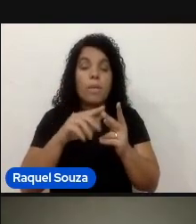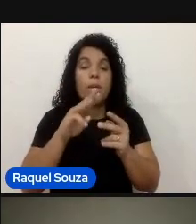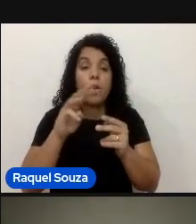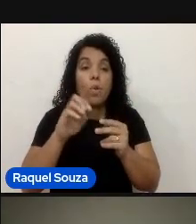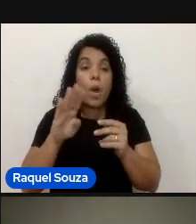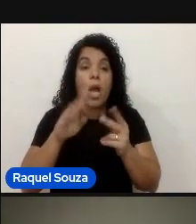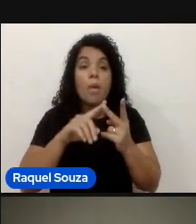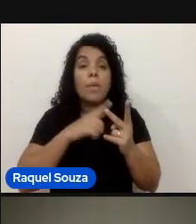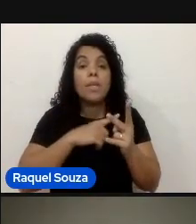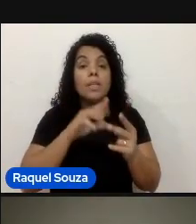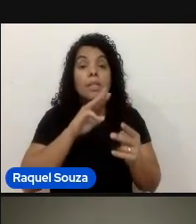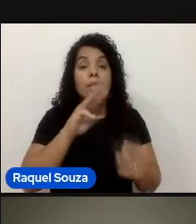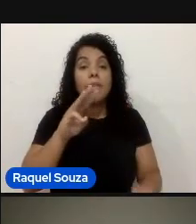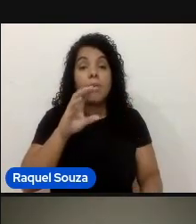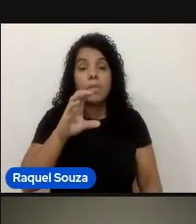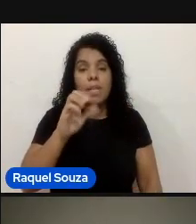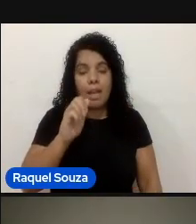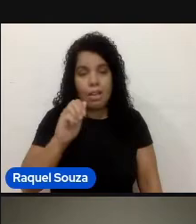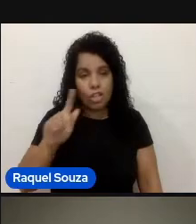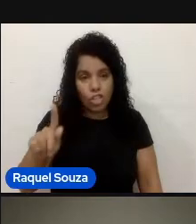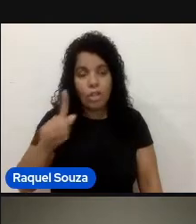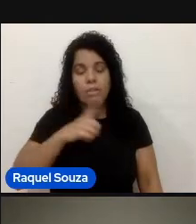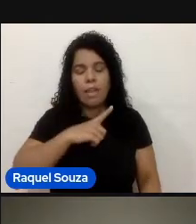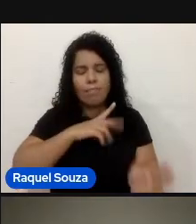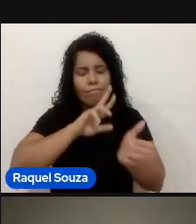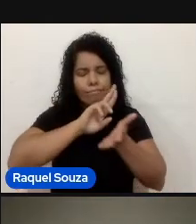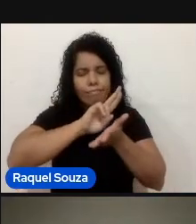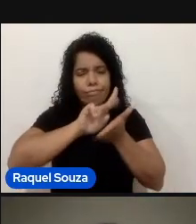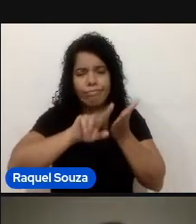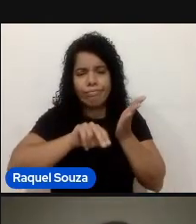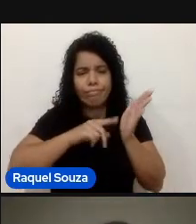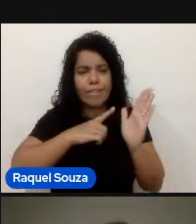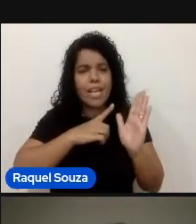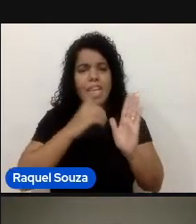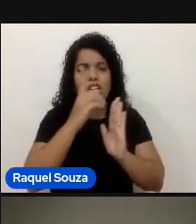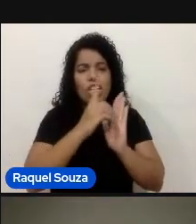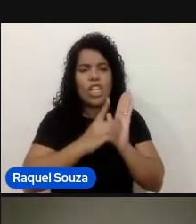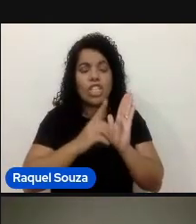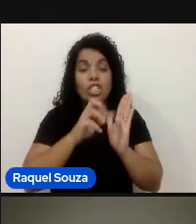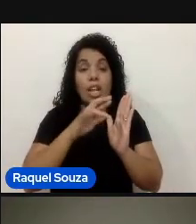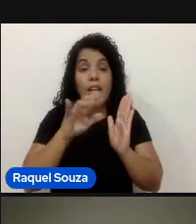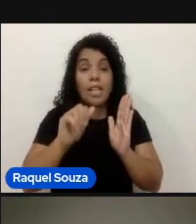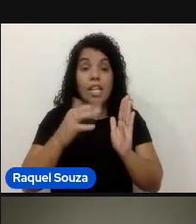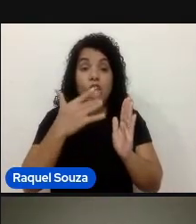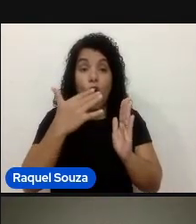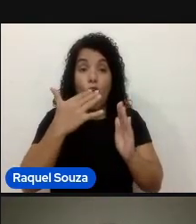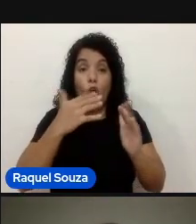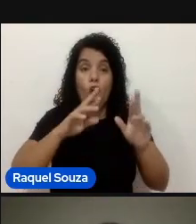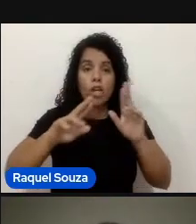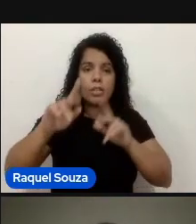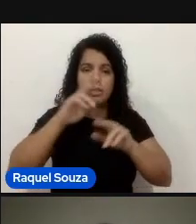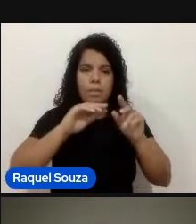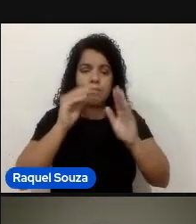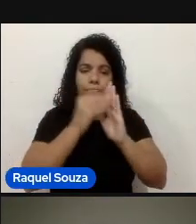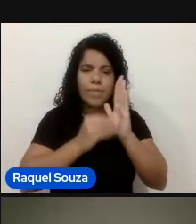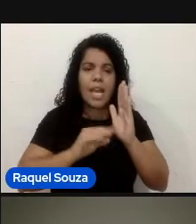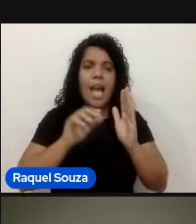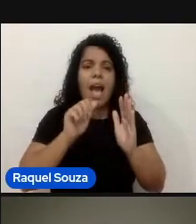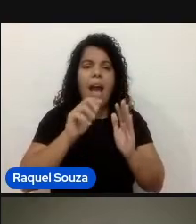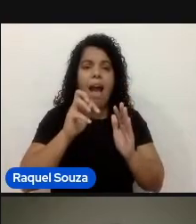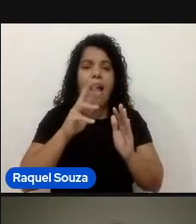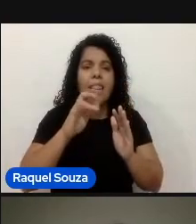diversas diretrizes que vão desde a contraste de cores, a atributos que você precisa ter nos elementos